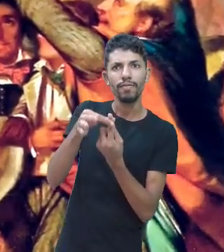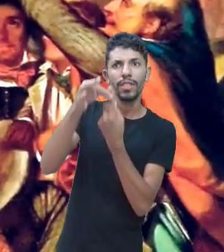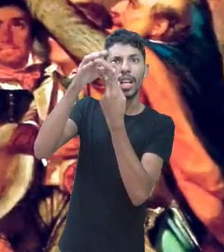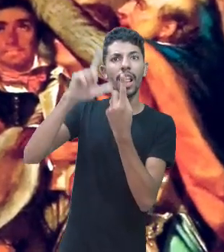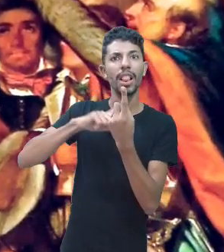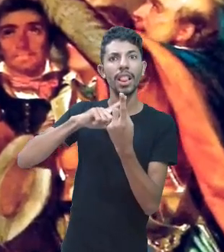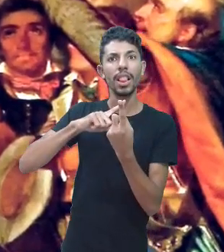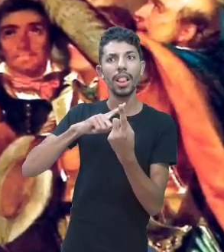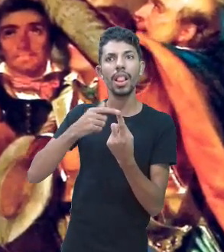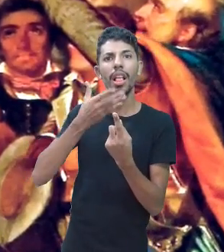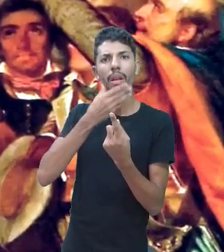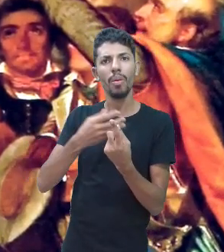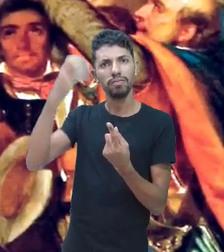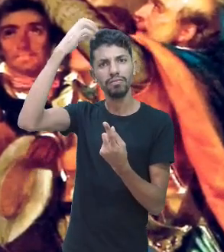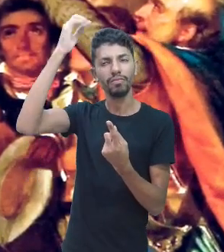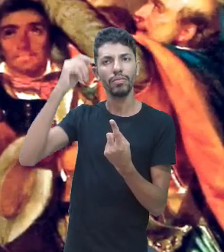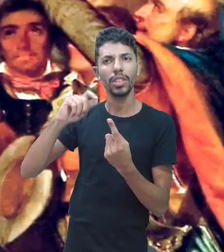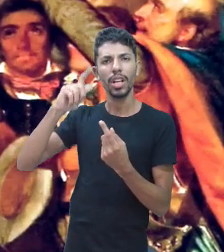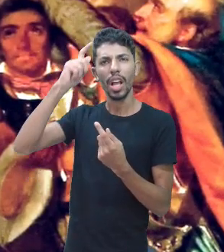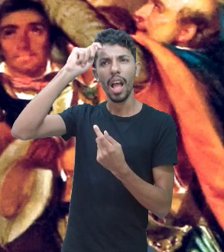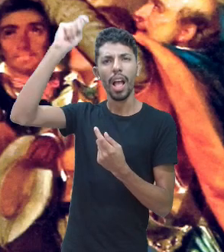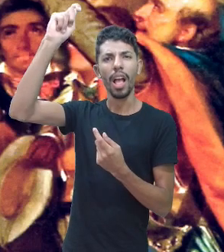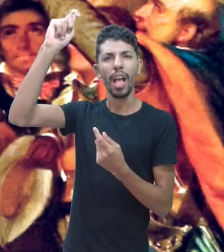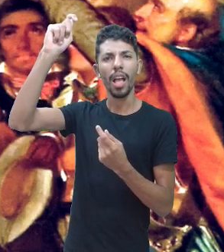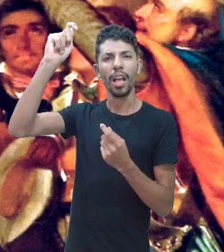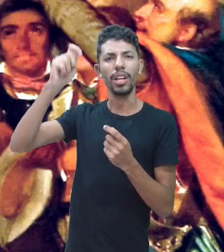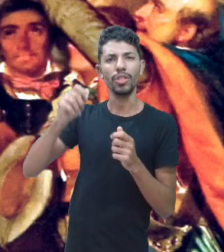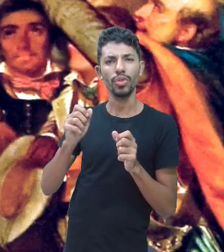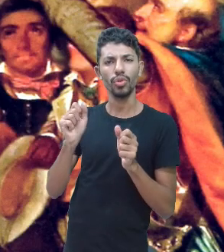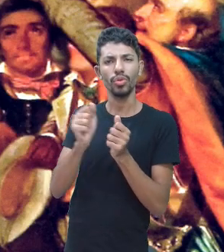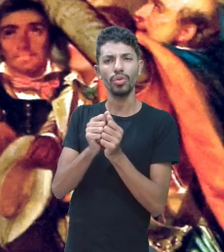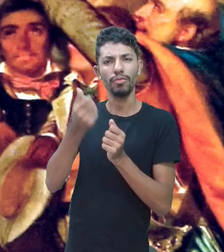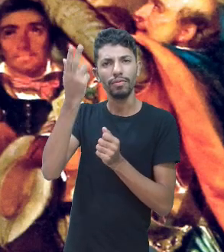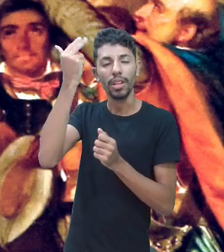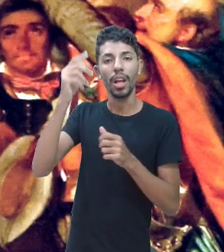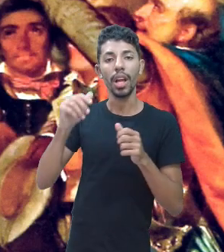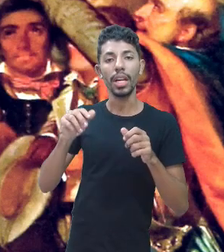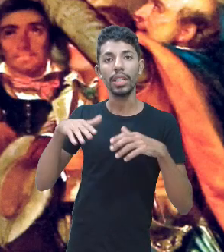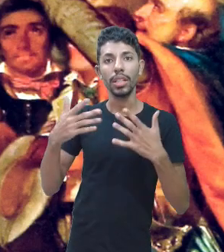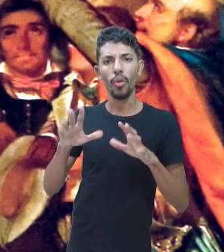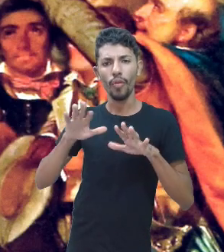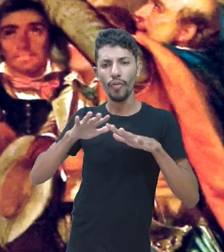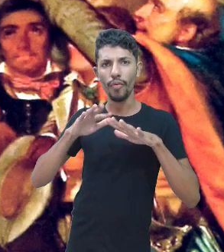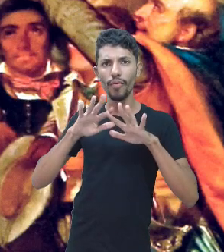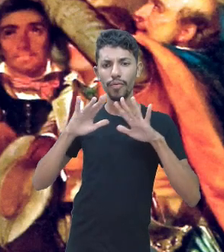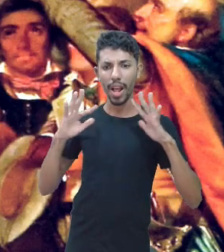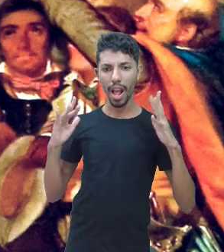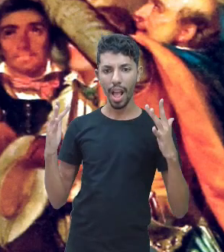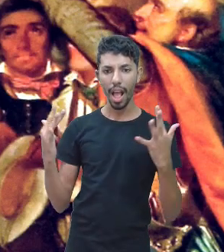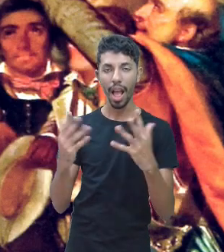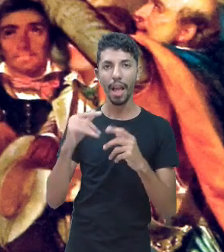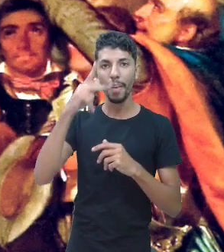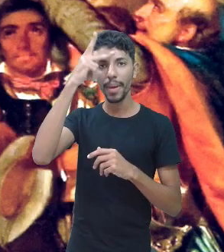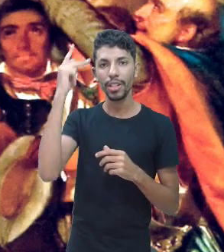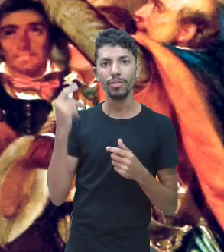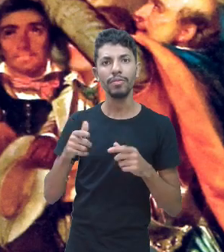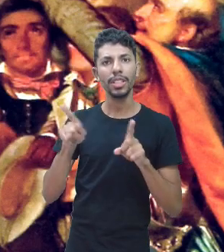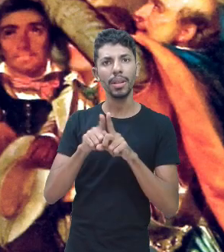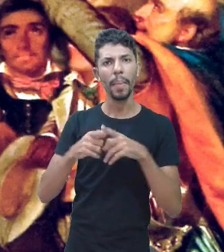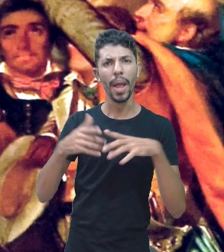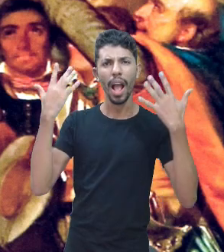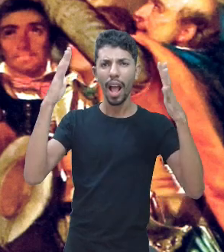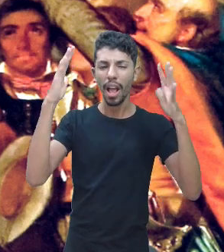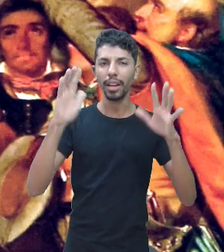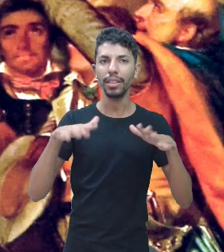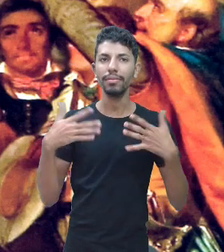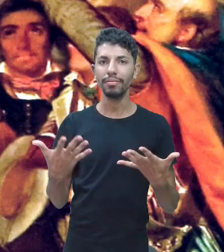seu cavalo, cercado por pessoas que estão comemorando. Então, aqui a gente tem como papel central a figura do Pedro I, né?